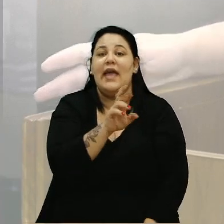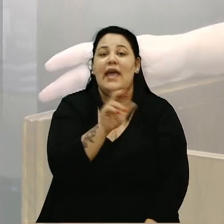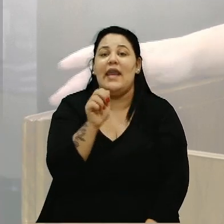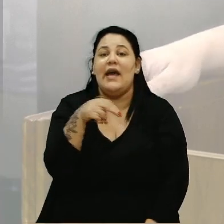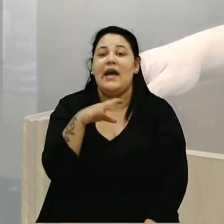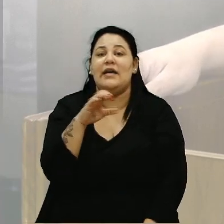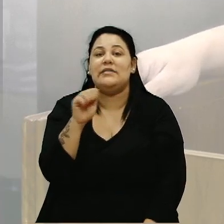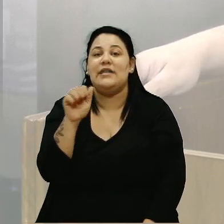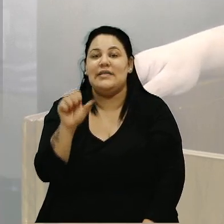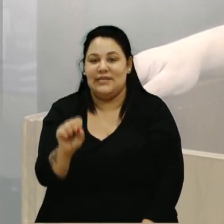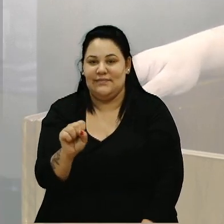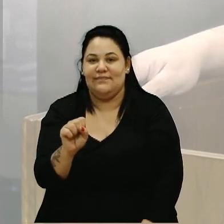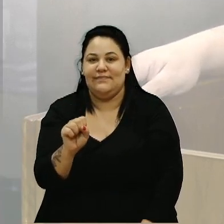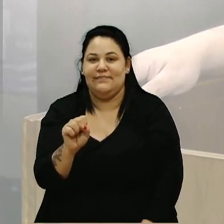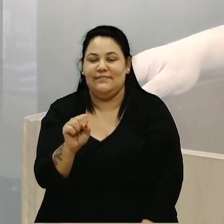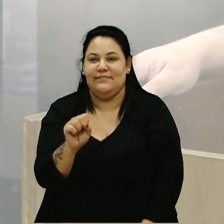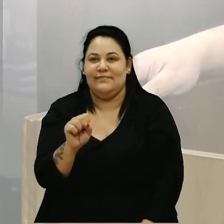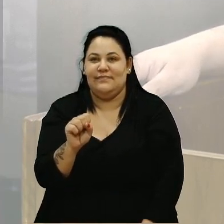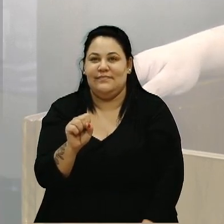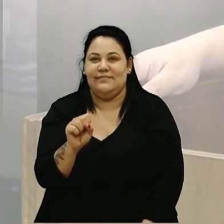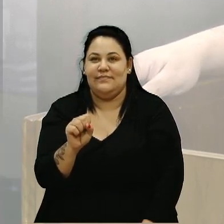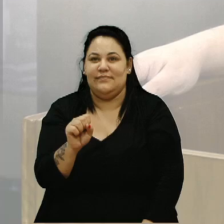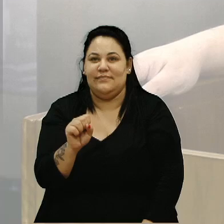Me corrijam.